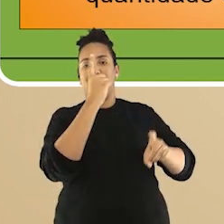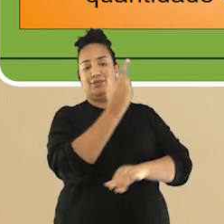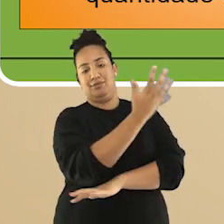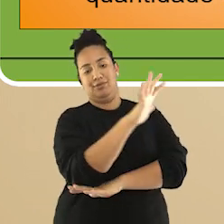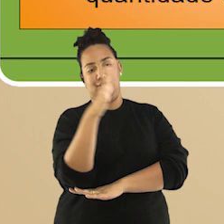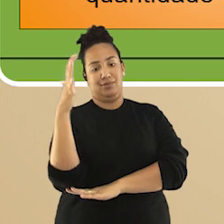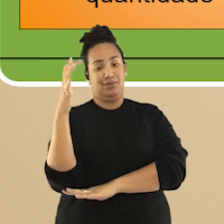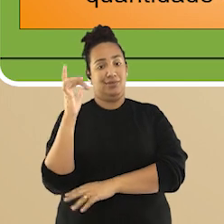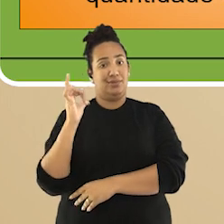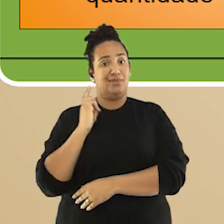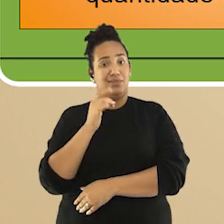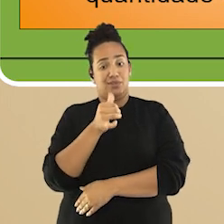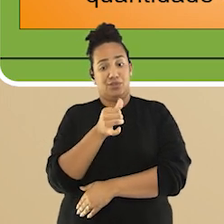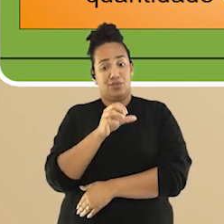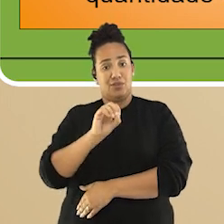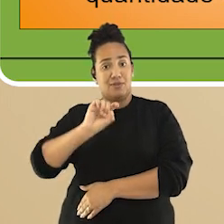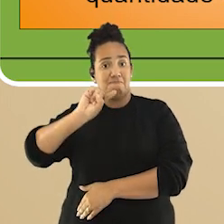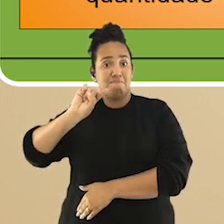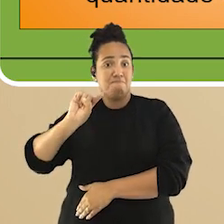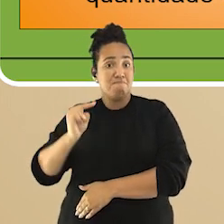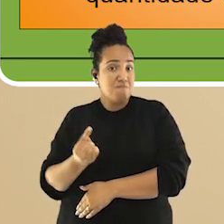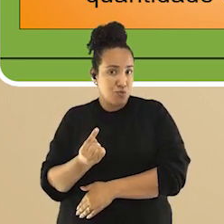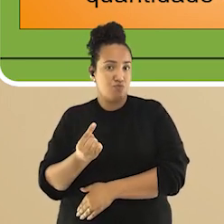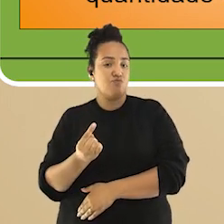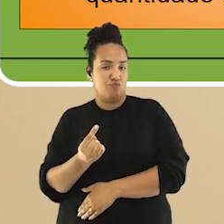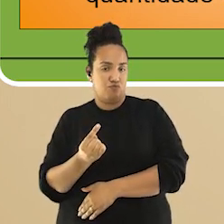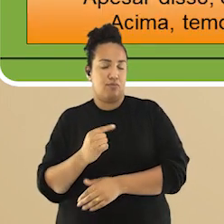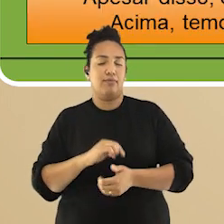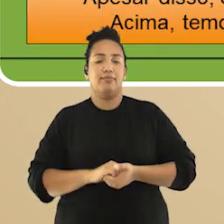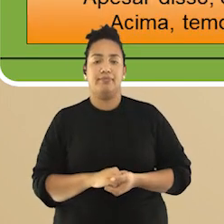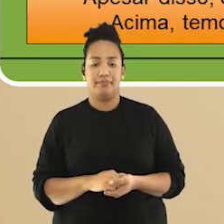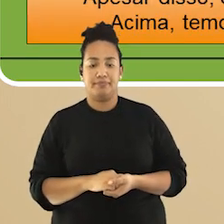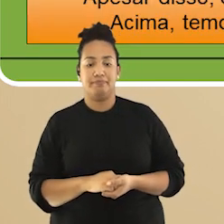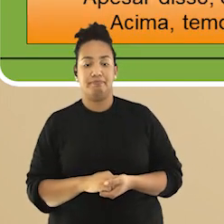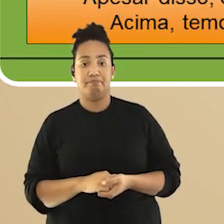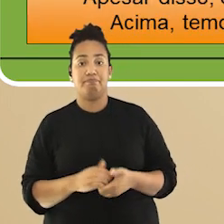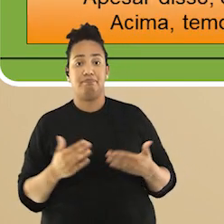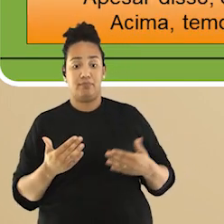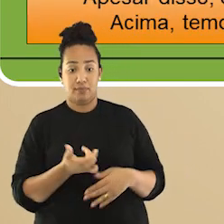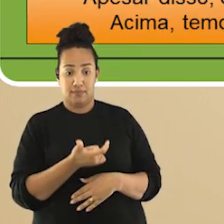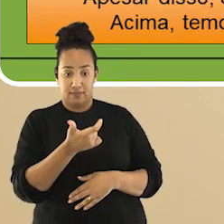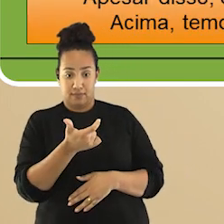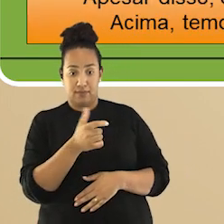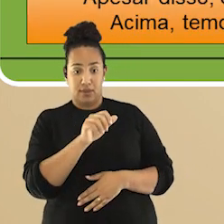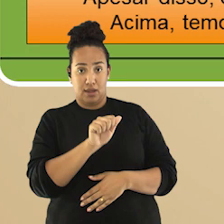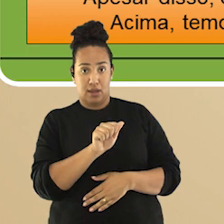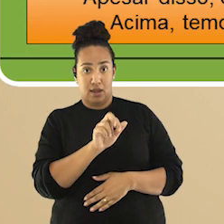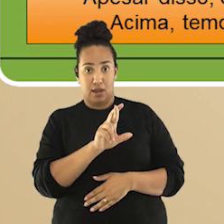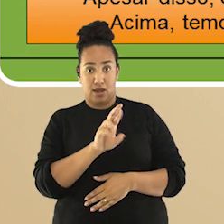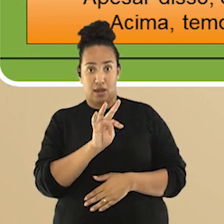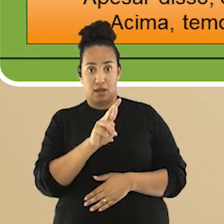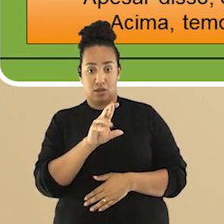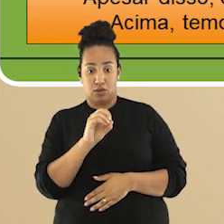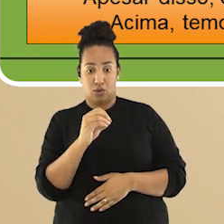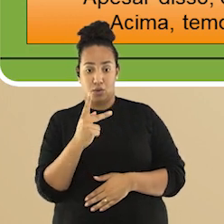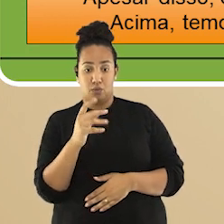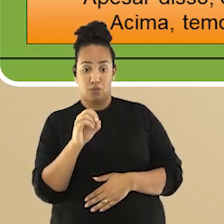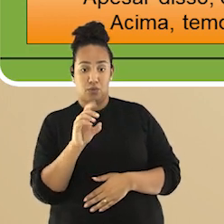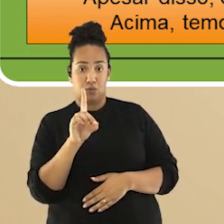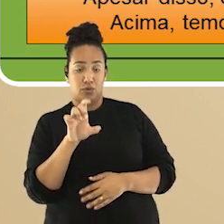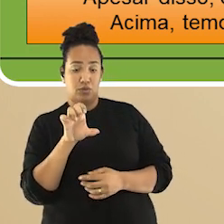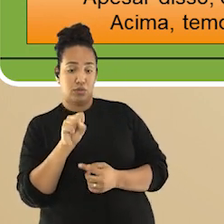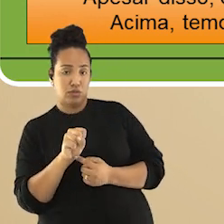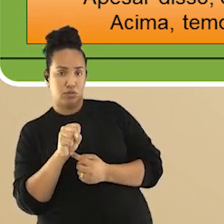mil espécies diferentes conhecidas pelo homem. A palavra artrópode vem da junção de outras duas. Artros, referente